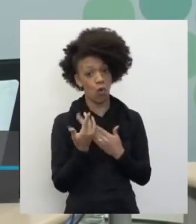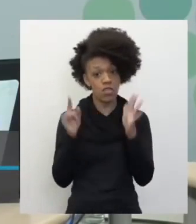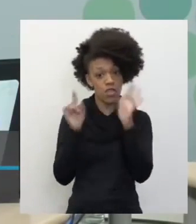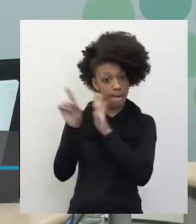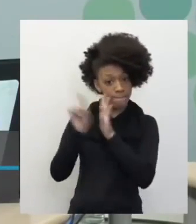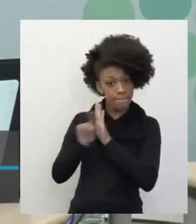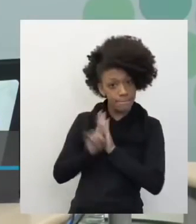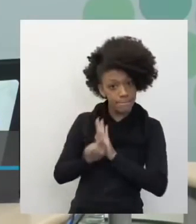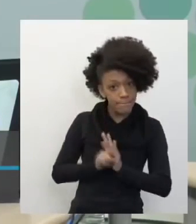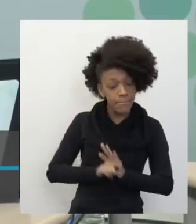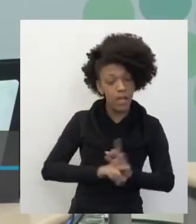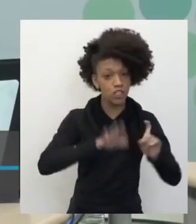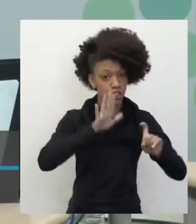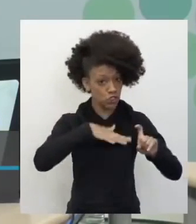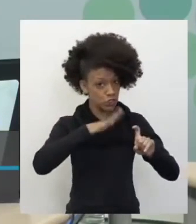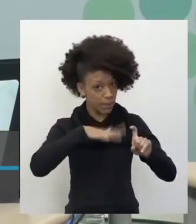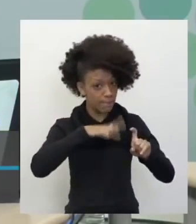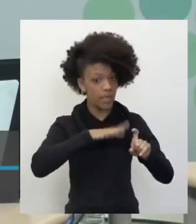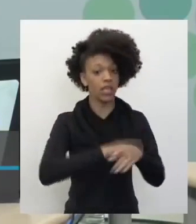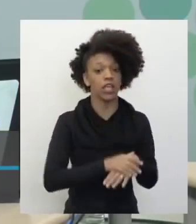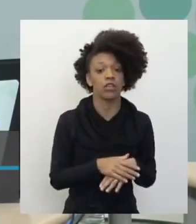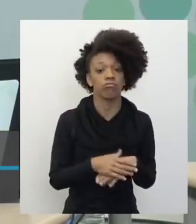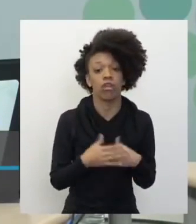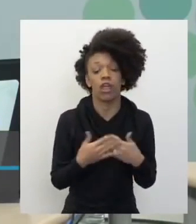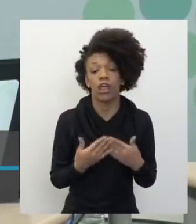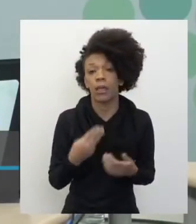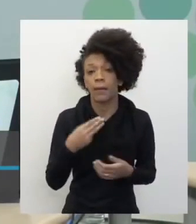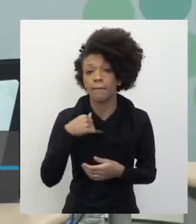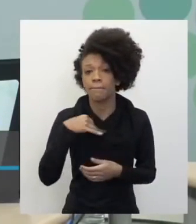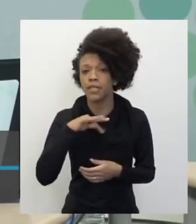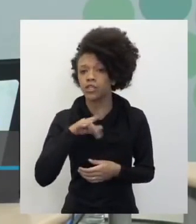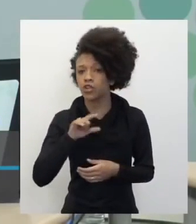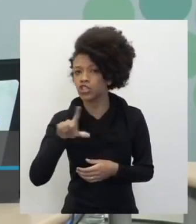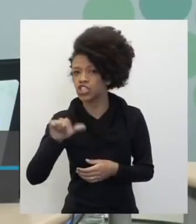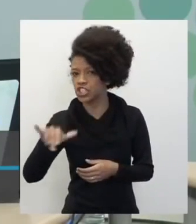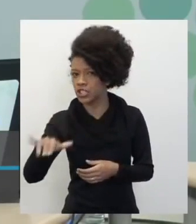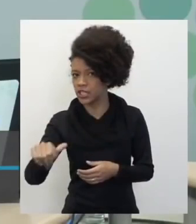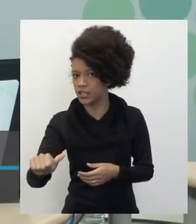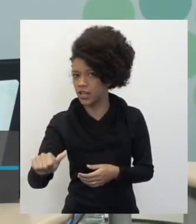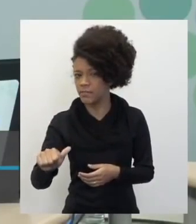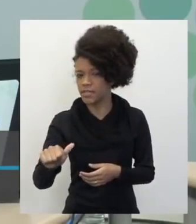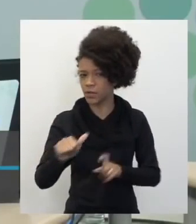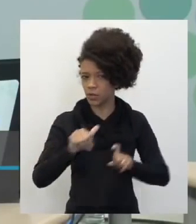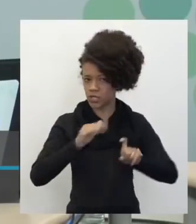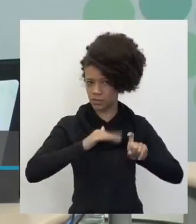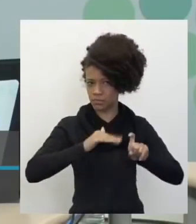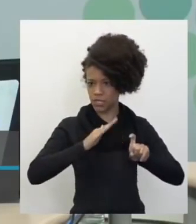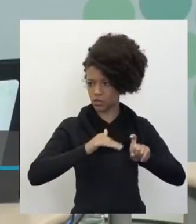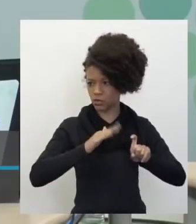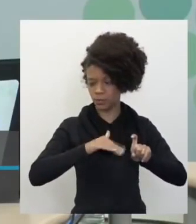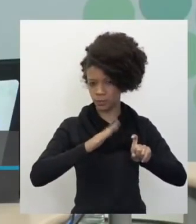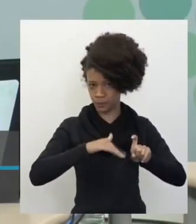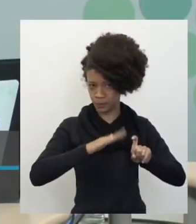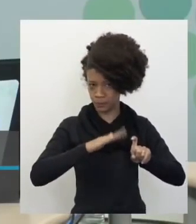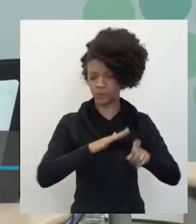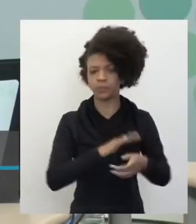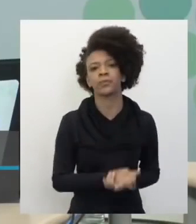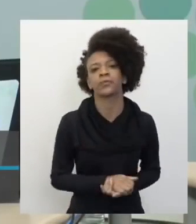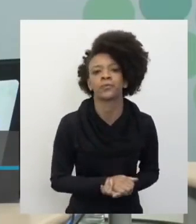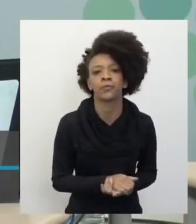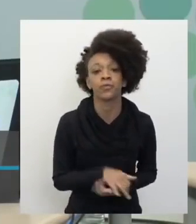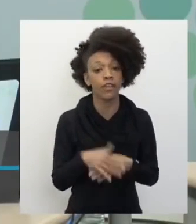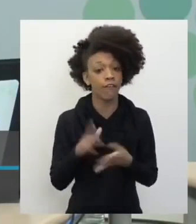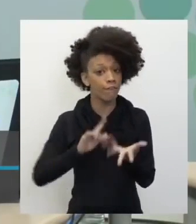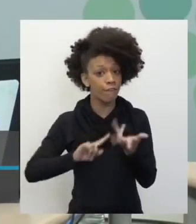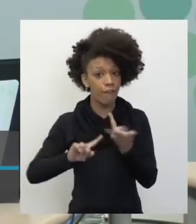de mitologia. A gente viu lá a diferença entre mito e mitologia. E aí, temos aqui vários